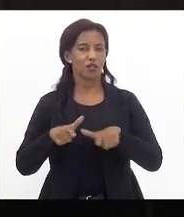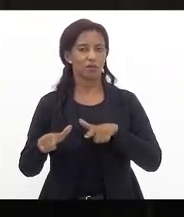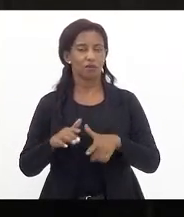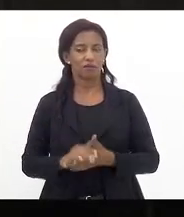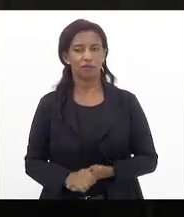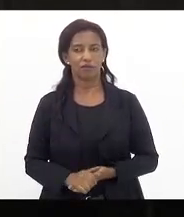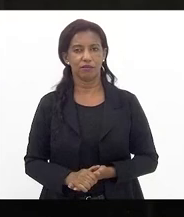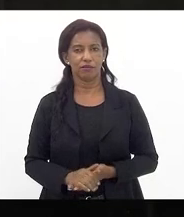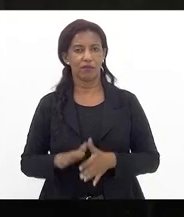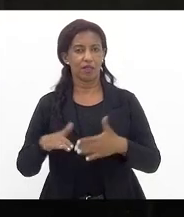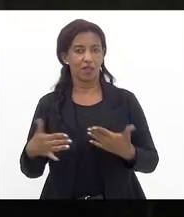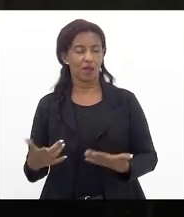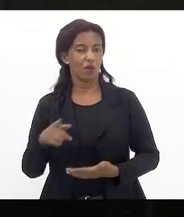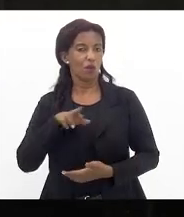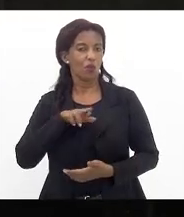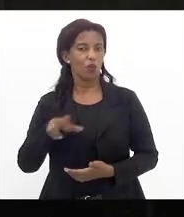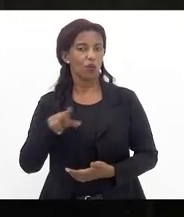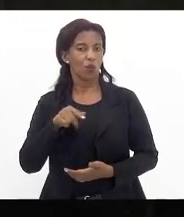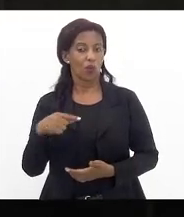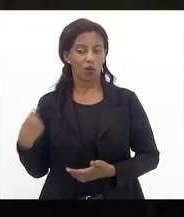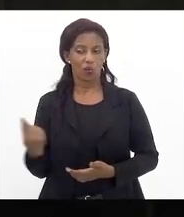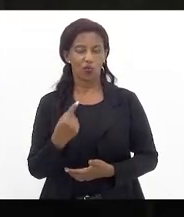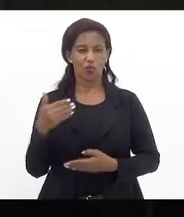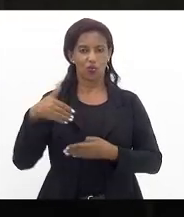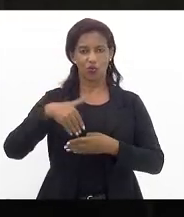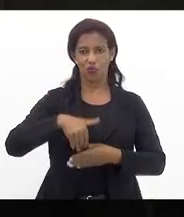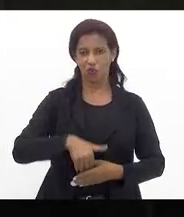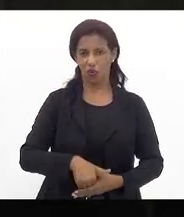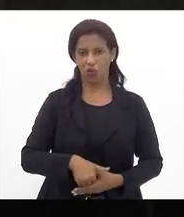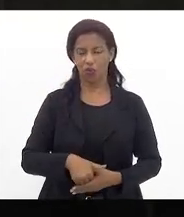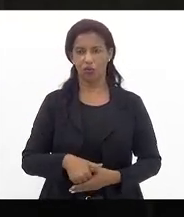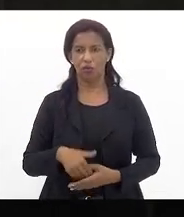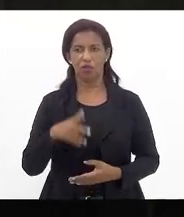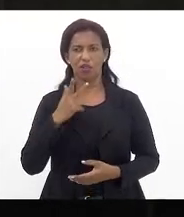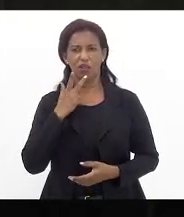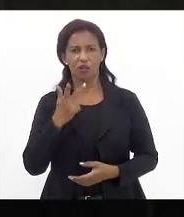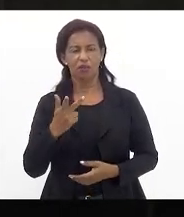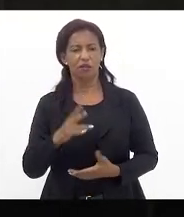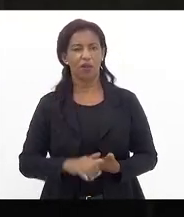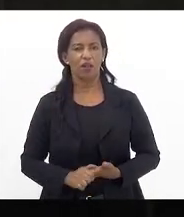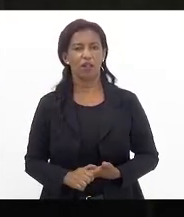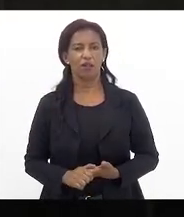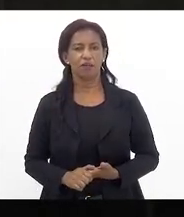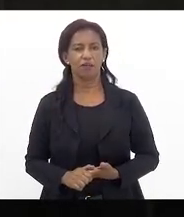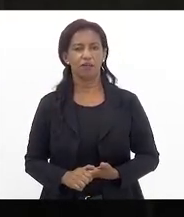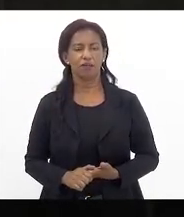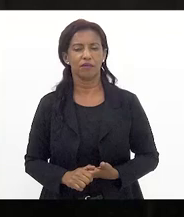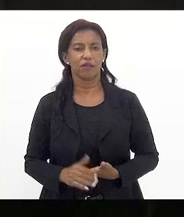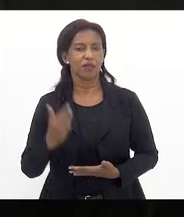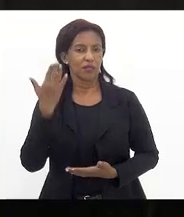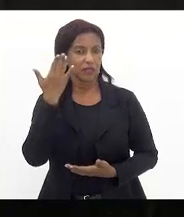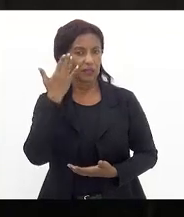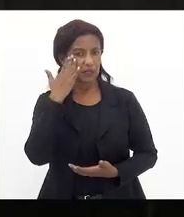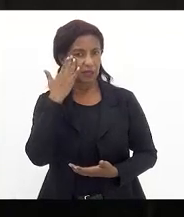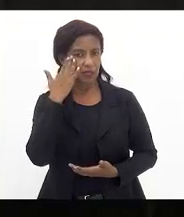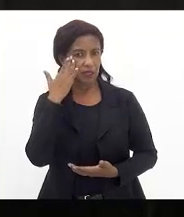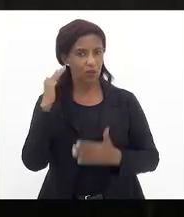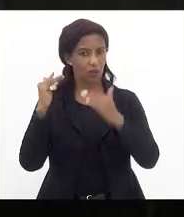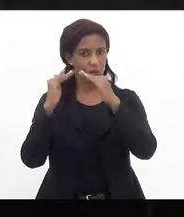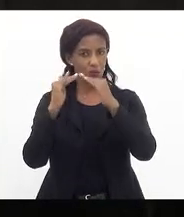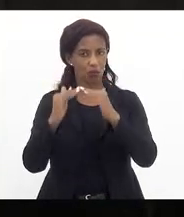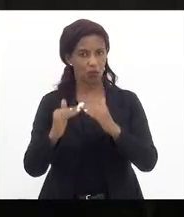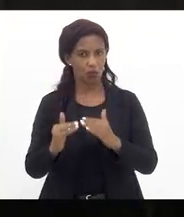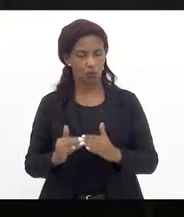públicos. Então, não será com o nosso voto. E quero dizer mais uma vez que, embora entendendo o